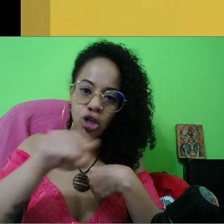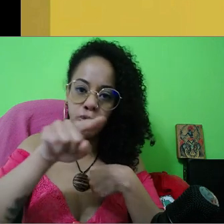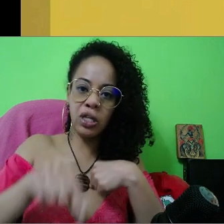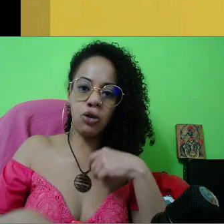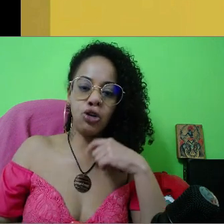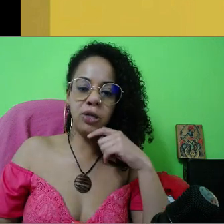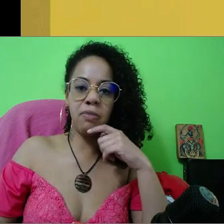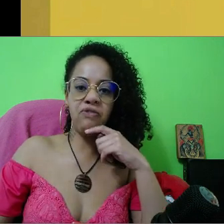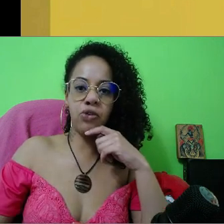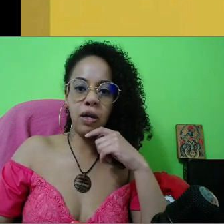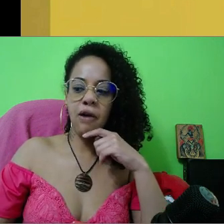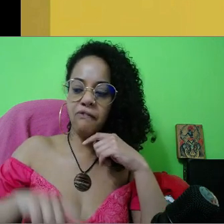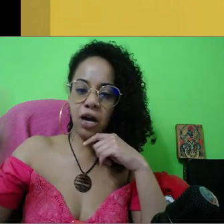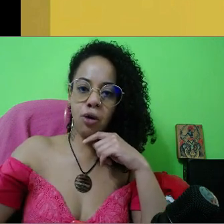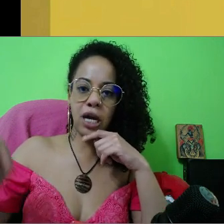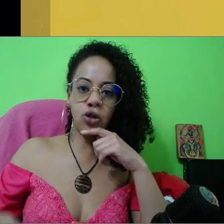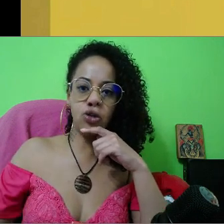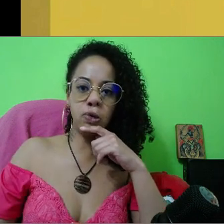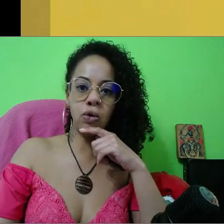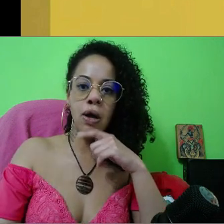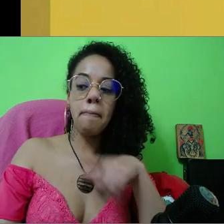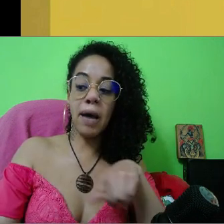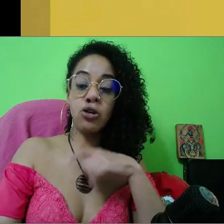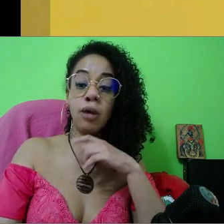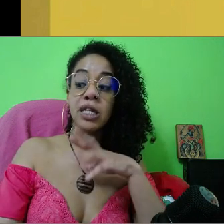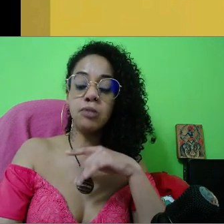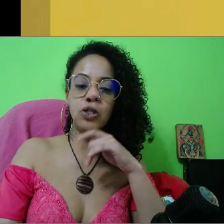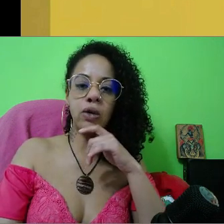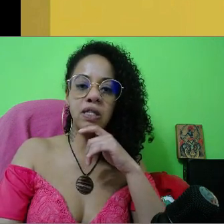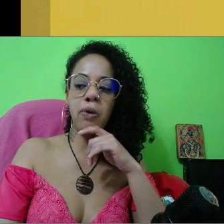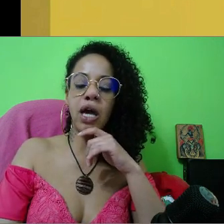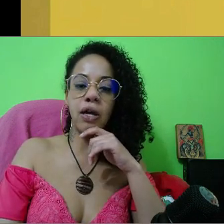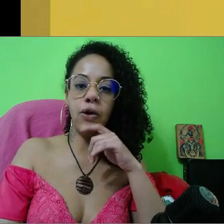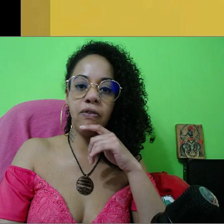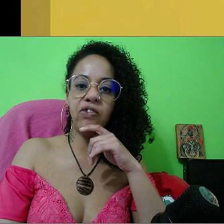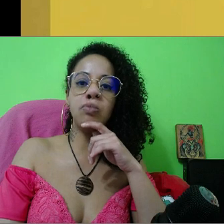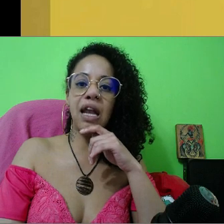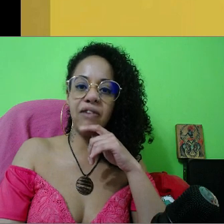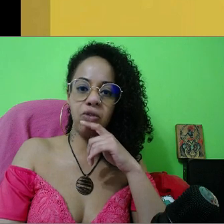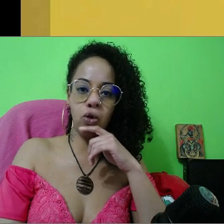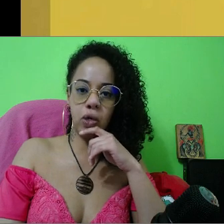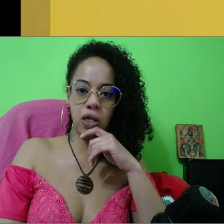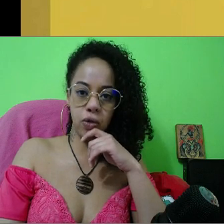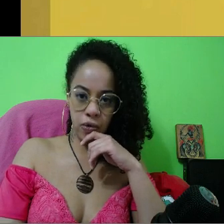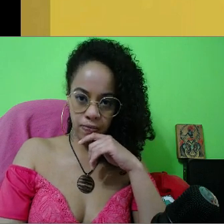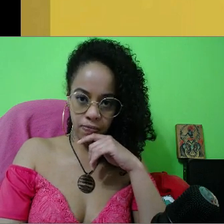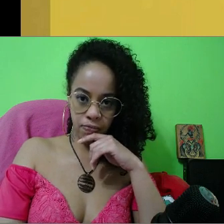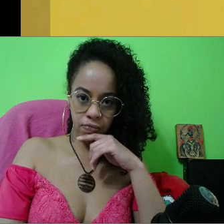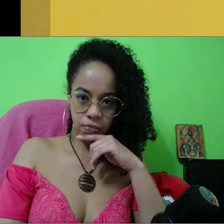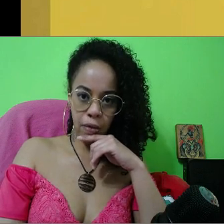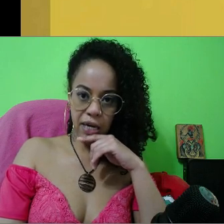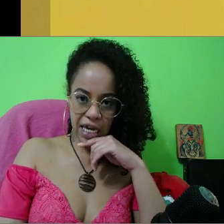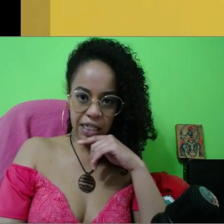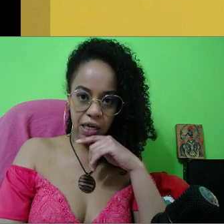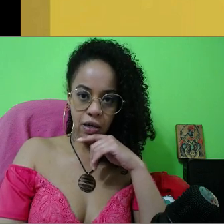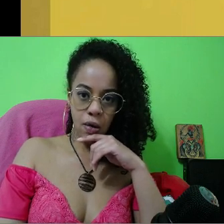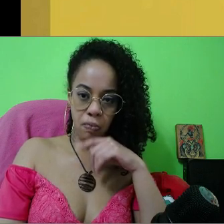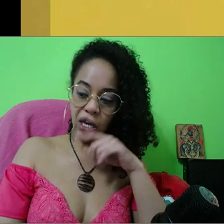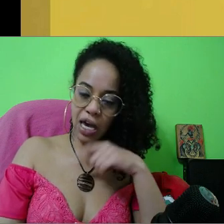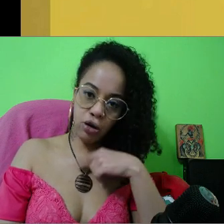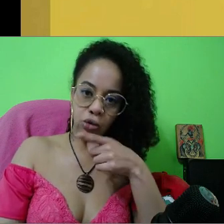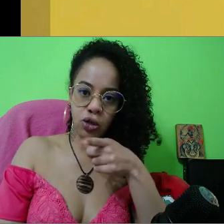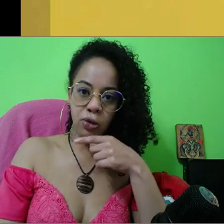fui homofóbica todo mundo que tá no grupo também foi vai cobrar todo mundo pega o nome das pessoas e põe aí ó faz uma live colocando beleza